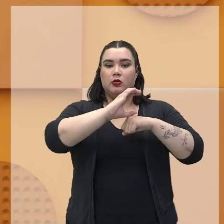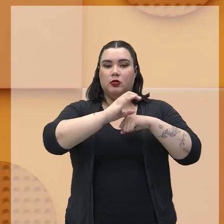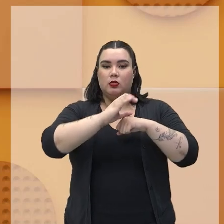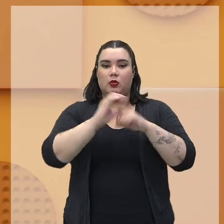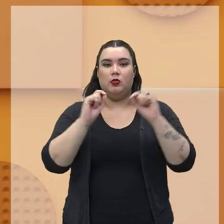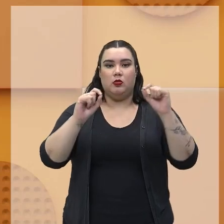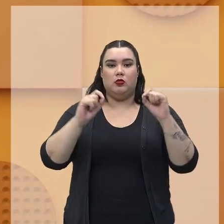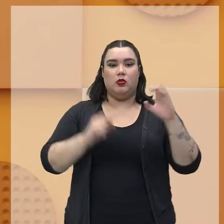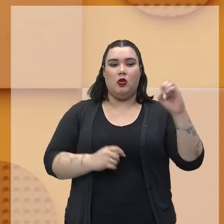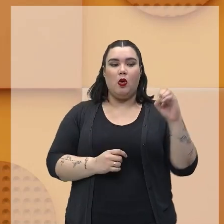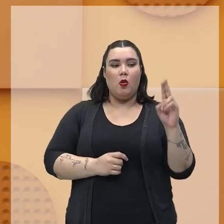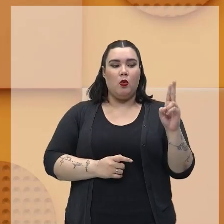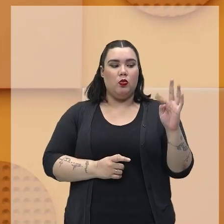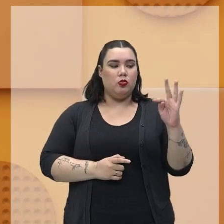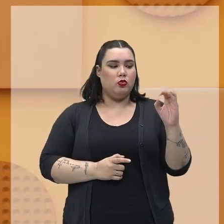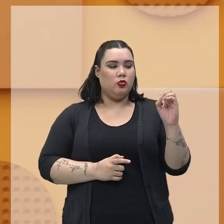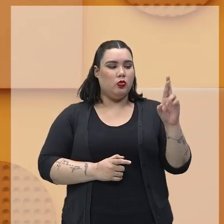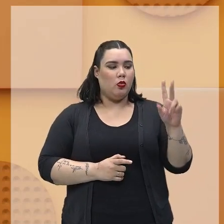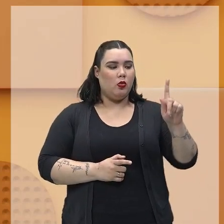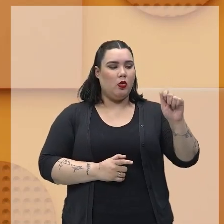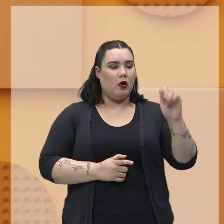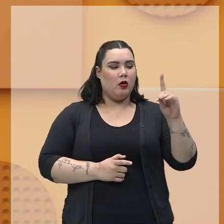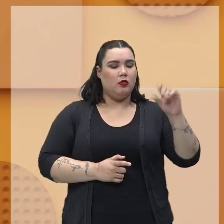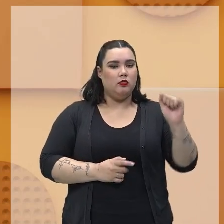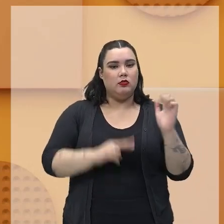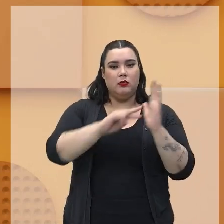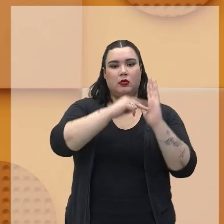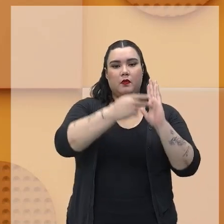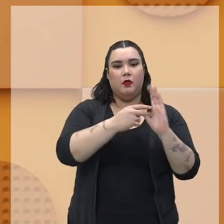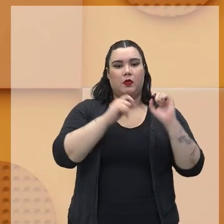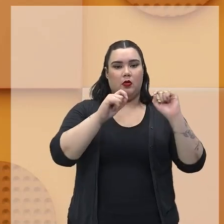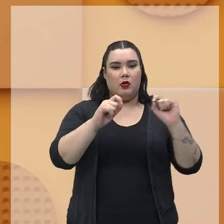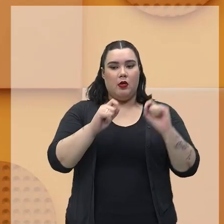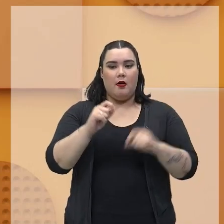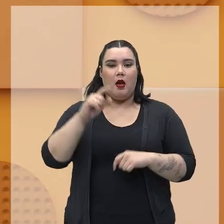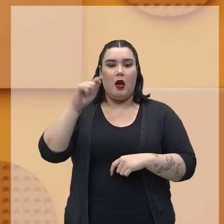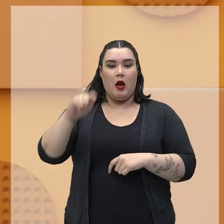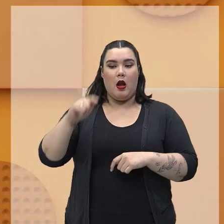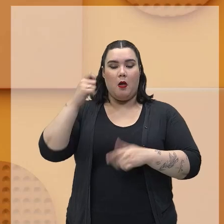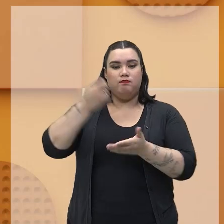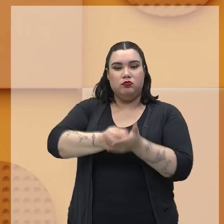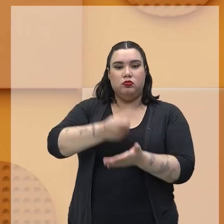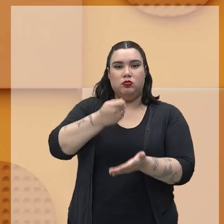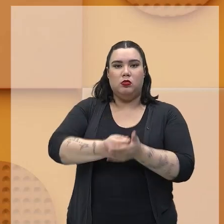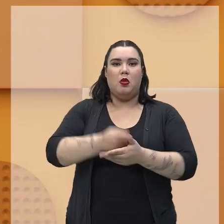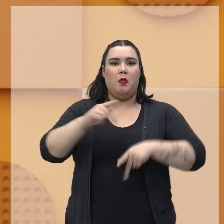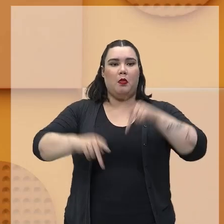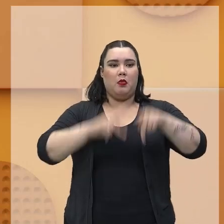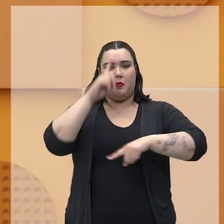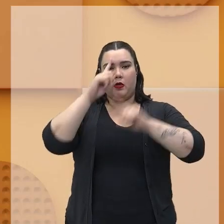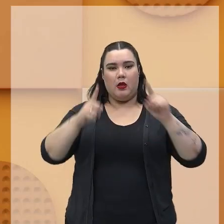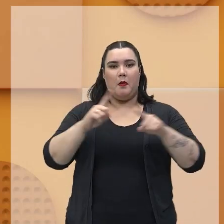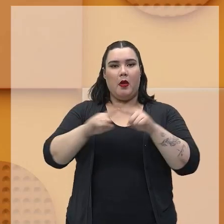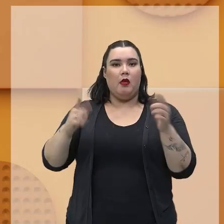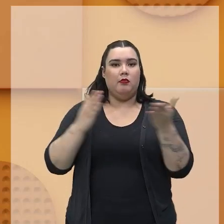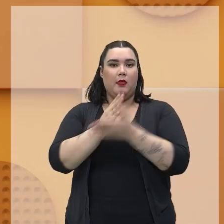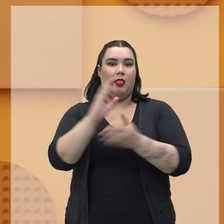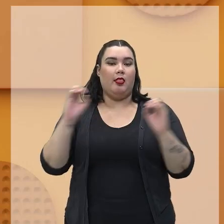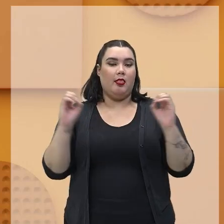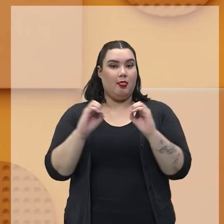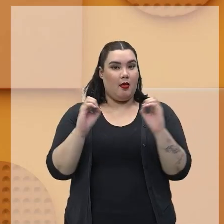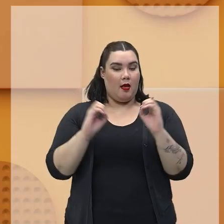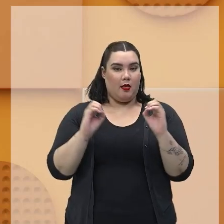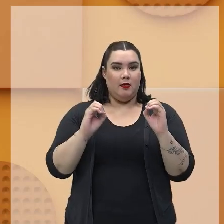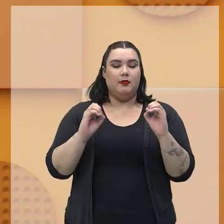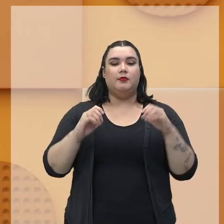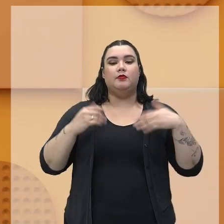foi outorgada, ou seja, imposta à população sem a devida aprovação. Vou dar um exemplo para